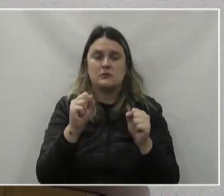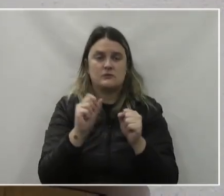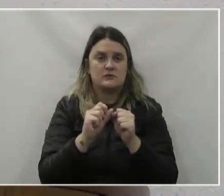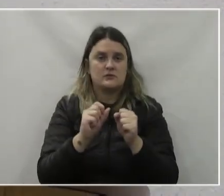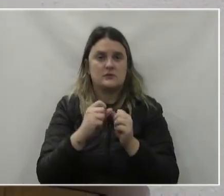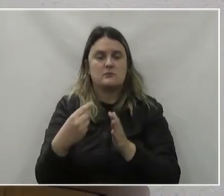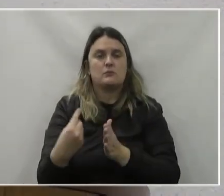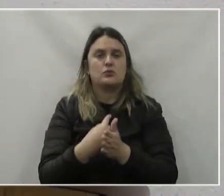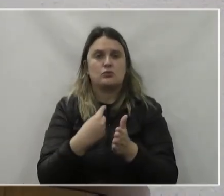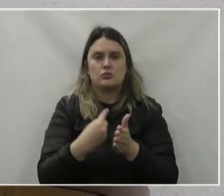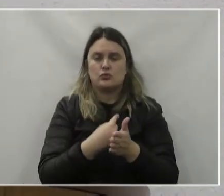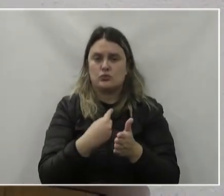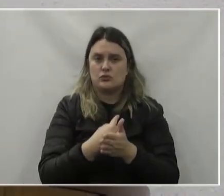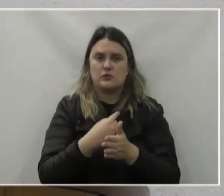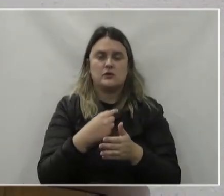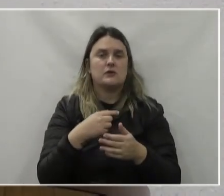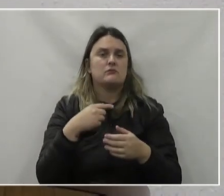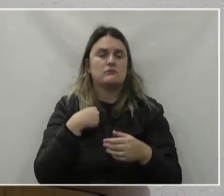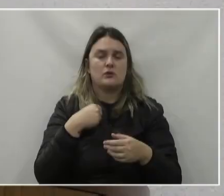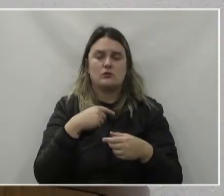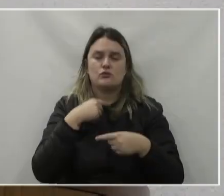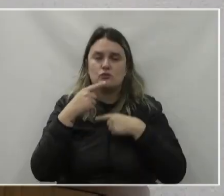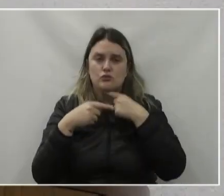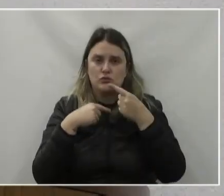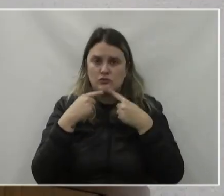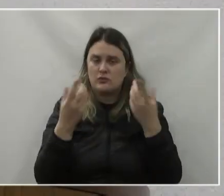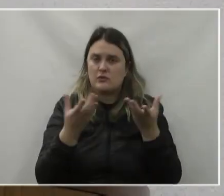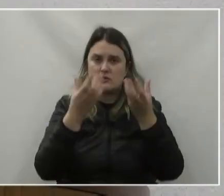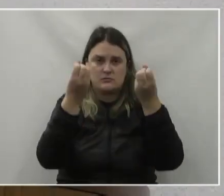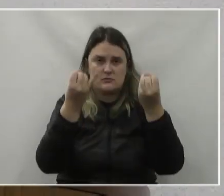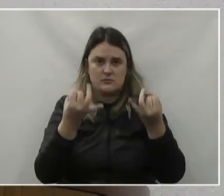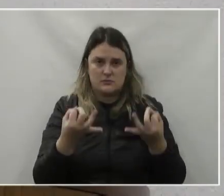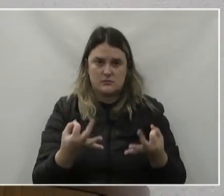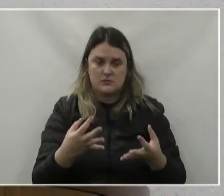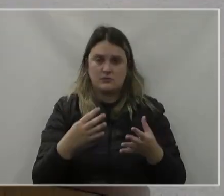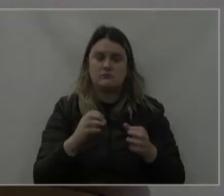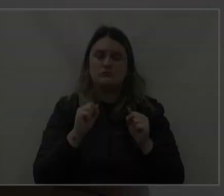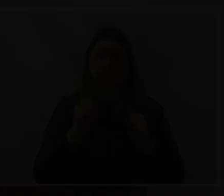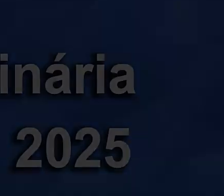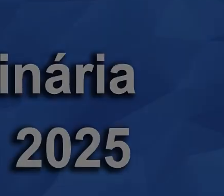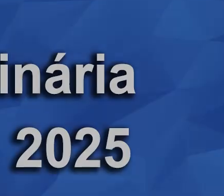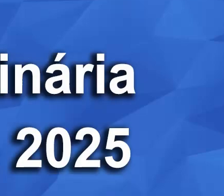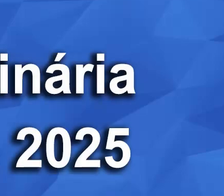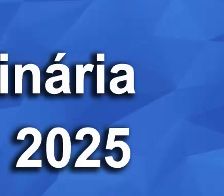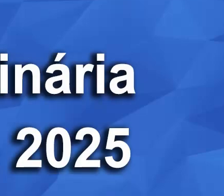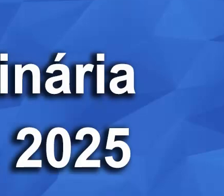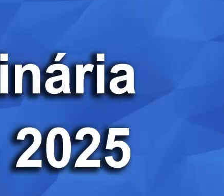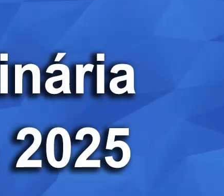para as câmaras, enfim, para aquilo que for necessário, estou à disposição de todos.